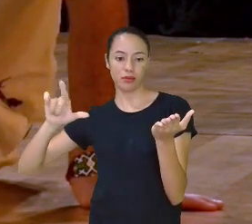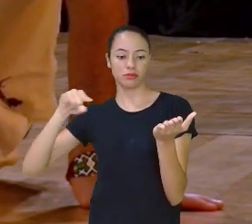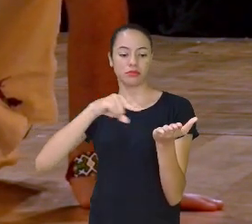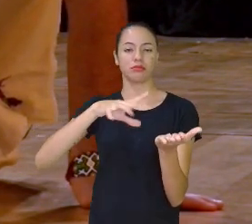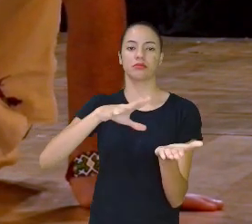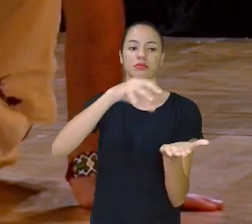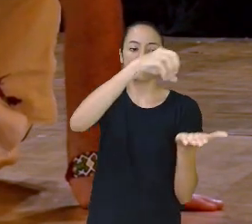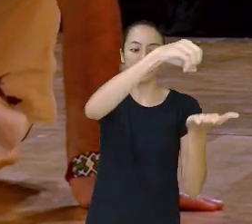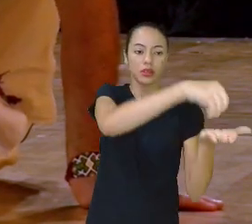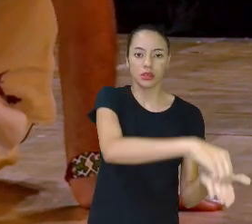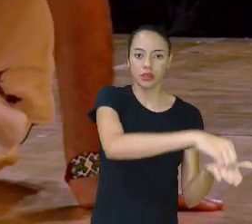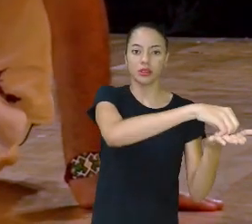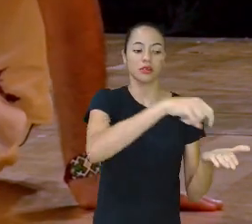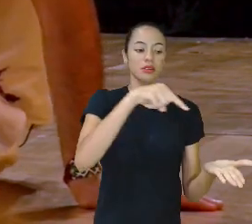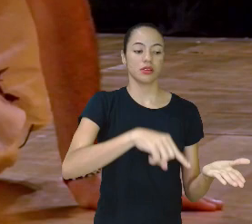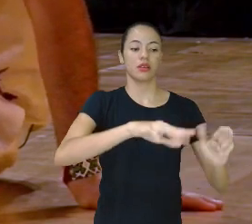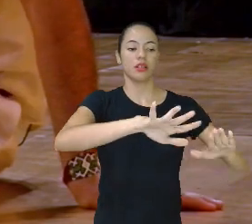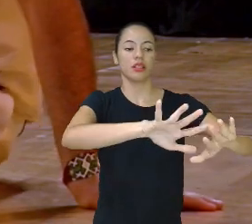E quem sabe,